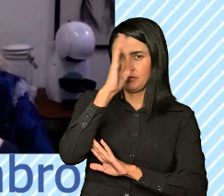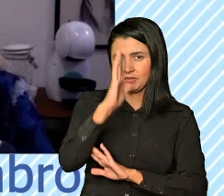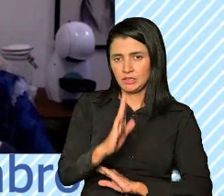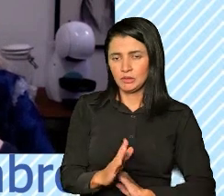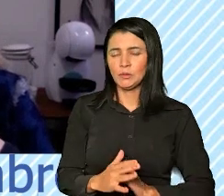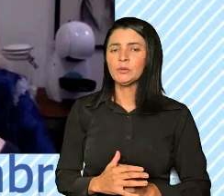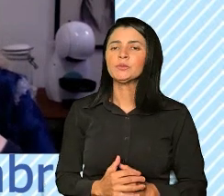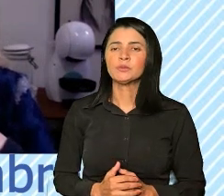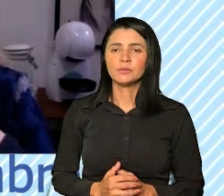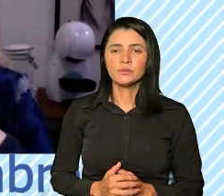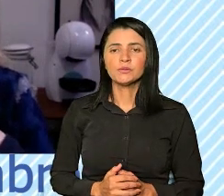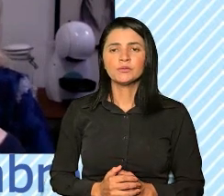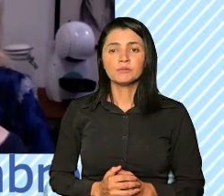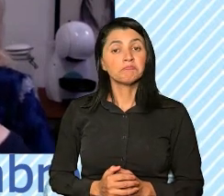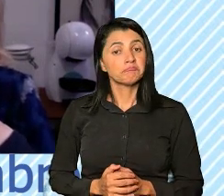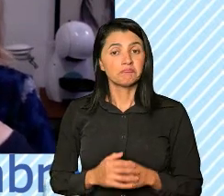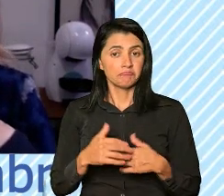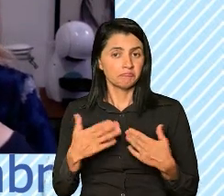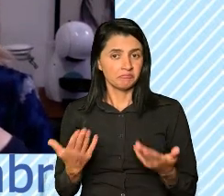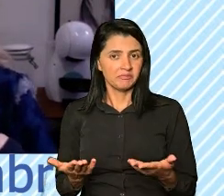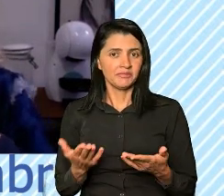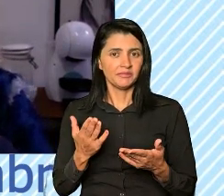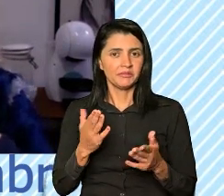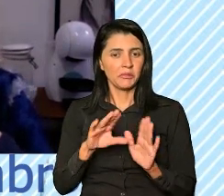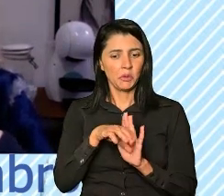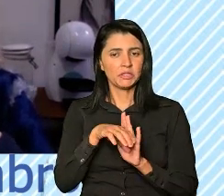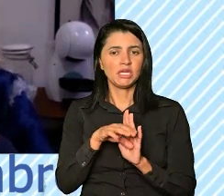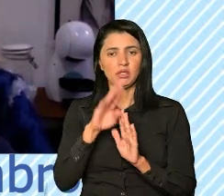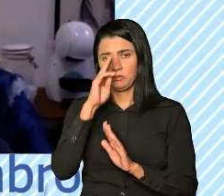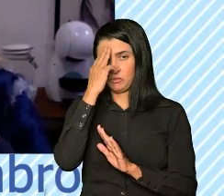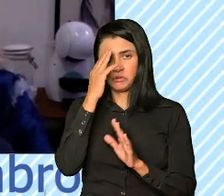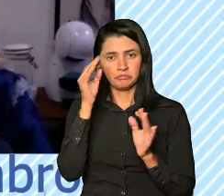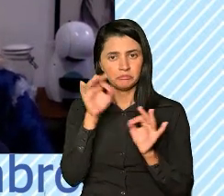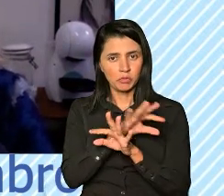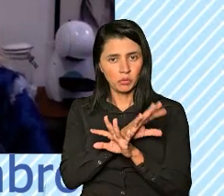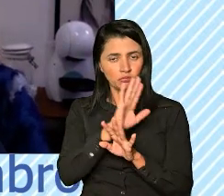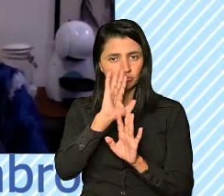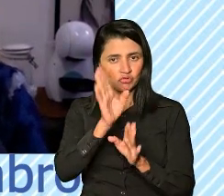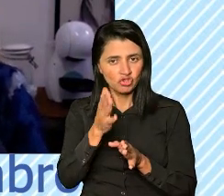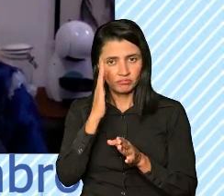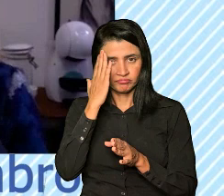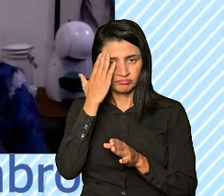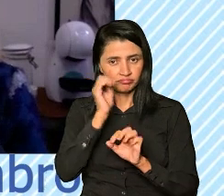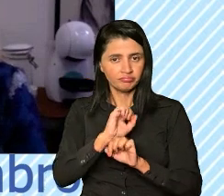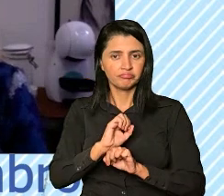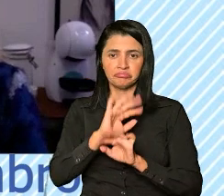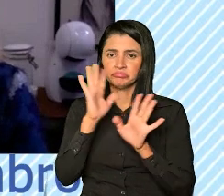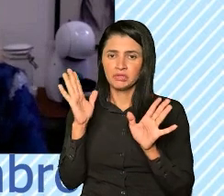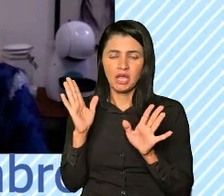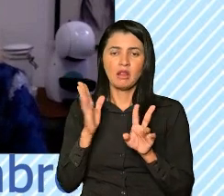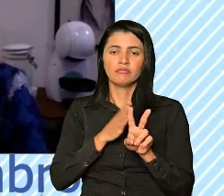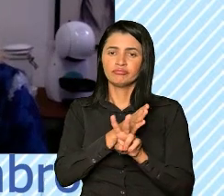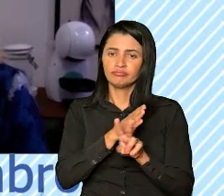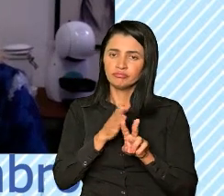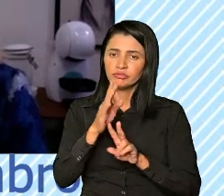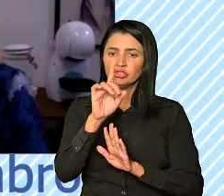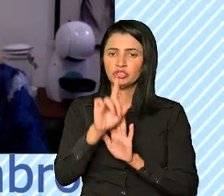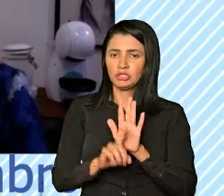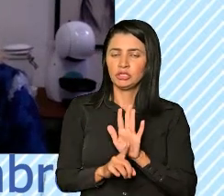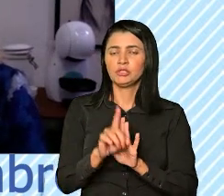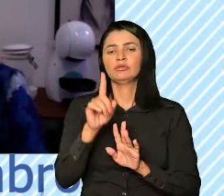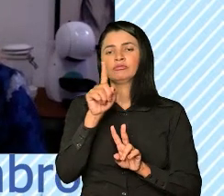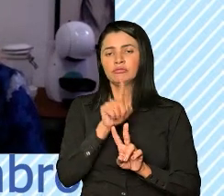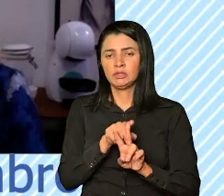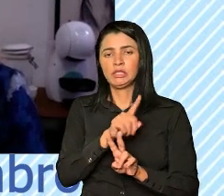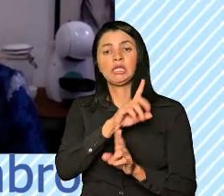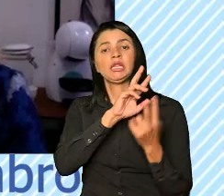né? Então, muito bem, entendido o conceito da memória, entendida a sua reverberação como binômio direito e dever,